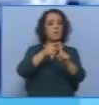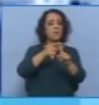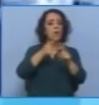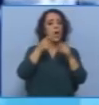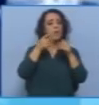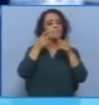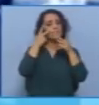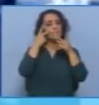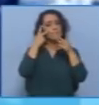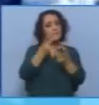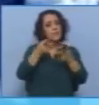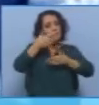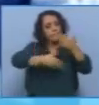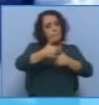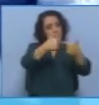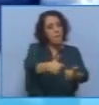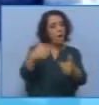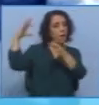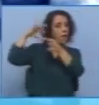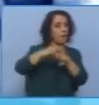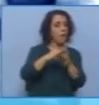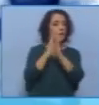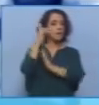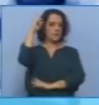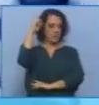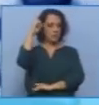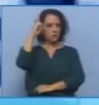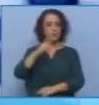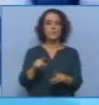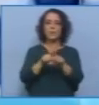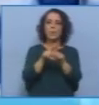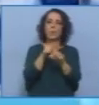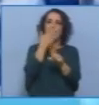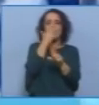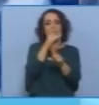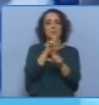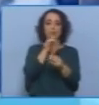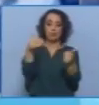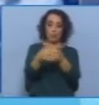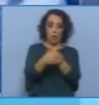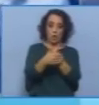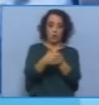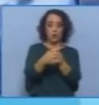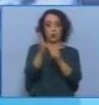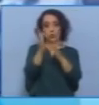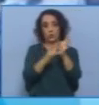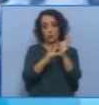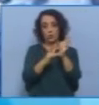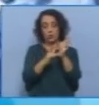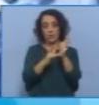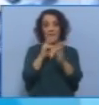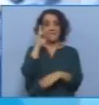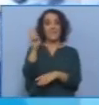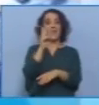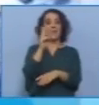Deus. Então há aqui muito, muito por debaixo que a morte de Jesus, primeiro que tudo a vida, não é? Que termina numa morte porque